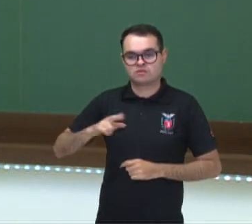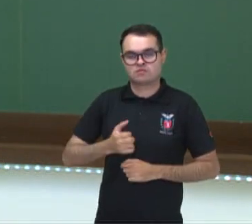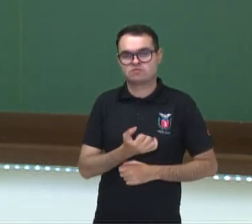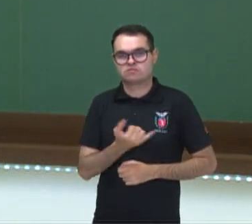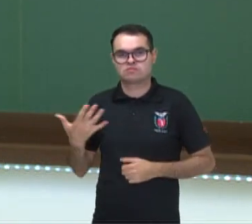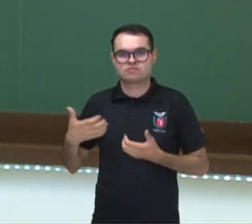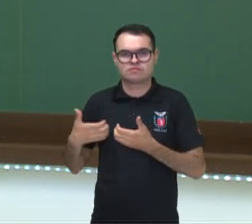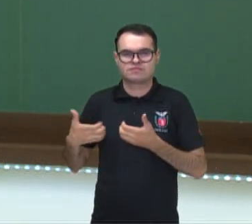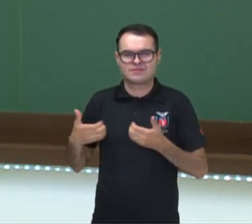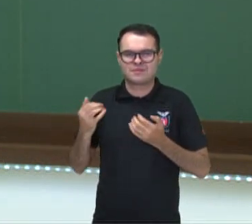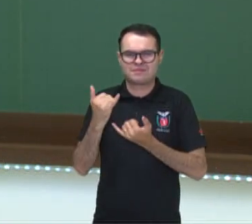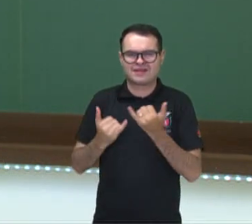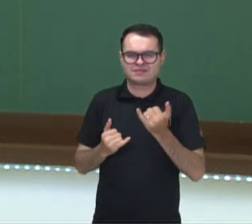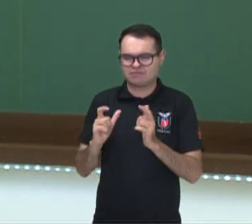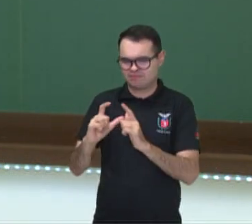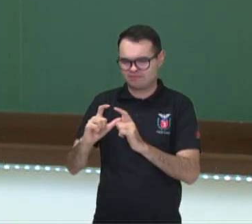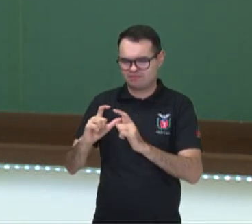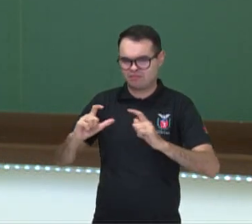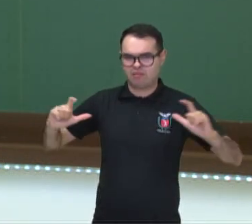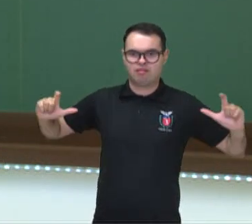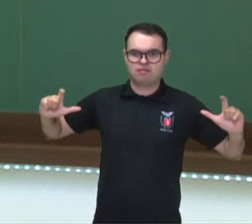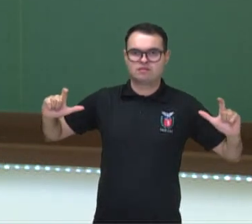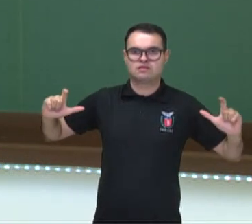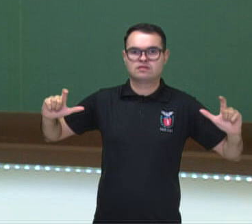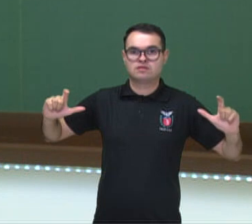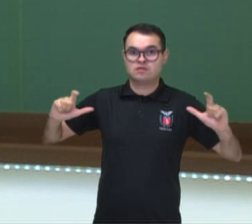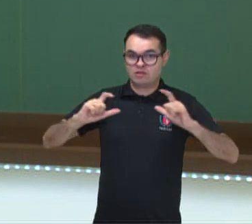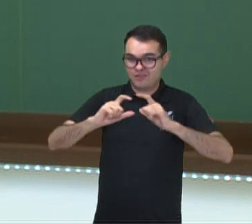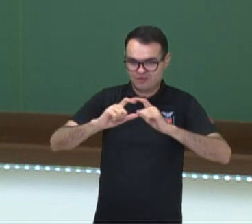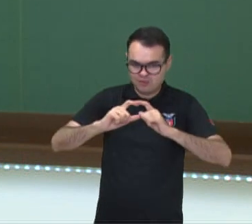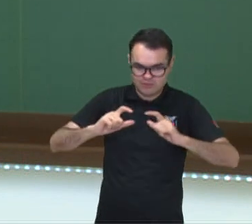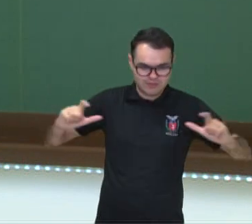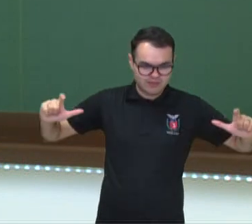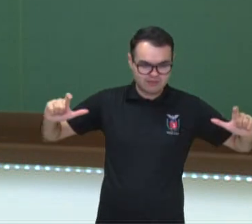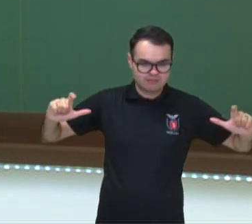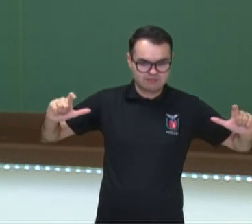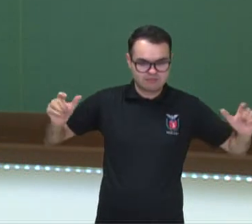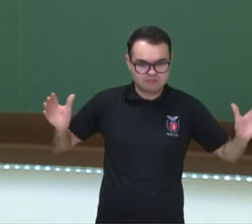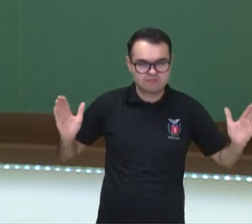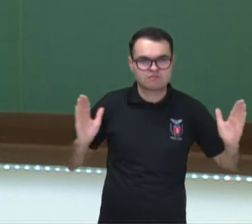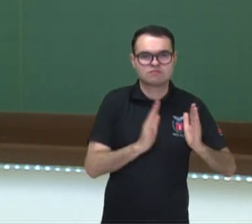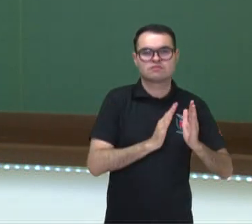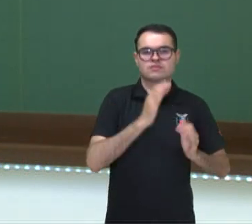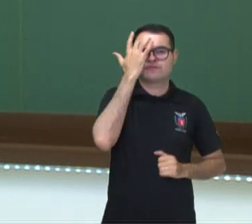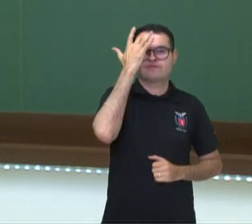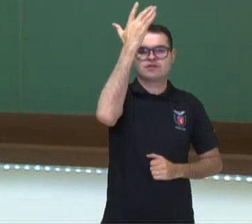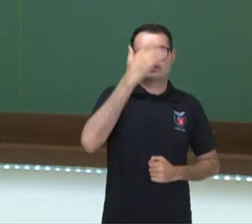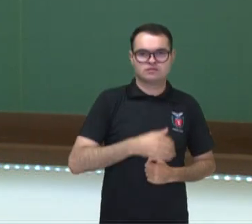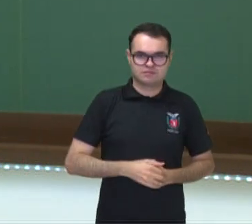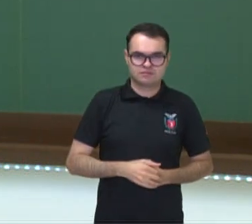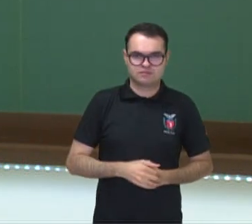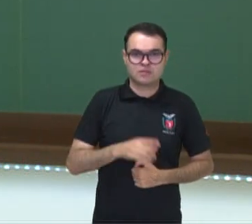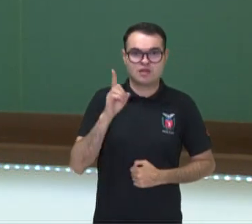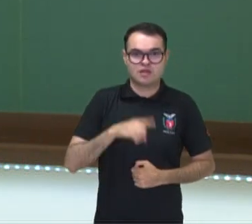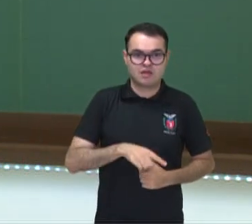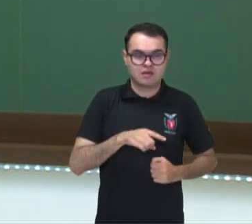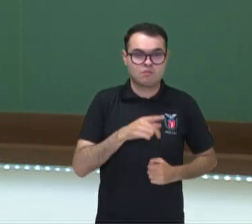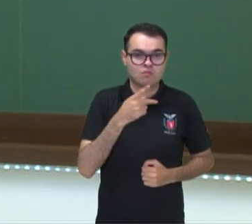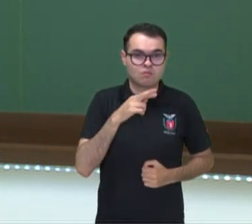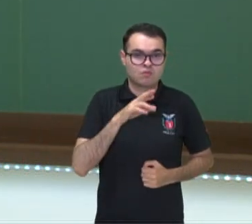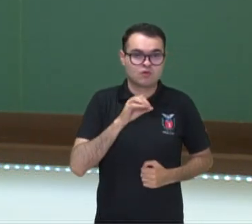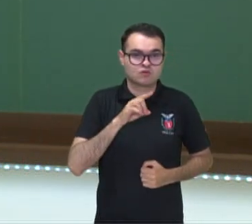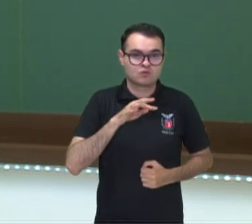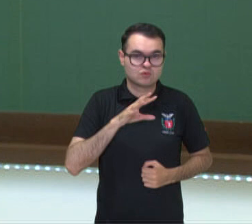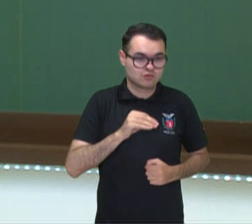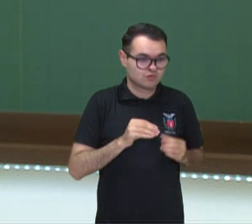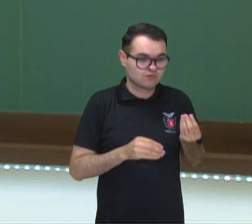impressão que eu compliquei a expressão? Eu compliquei para descomplicar. Por quê? Eu tenho um produto dando zero. Quando um produto